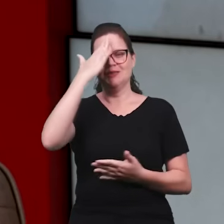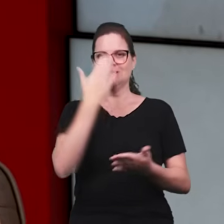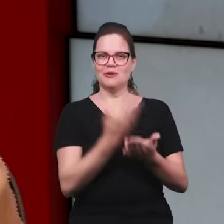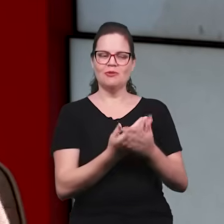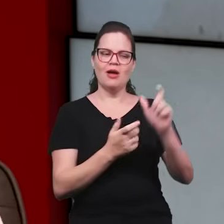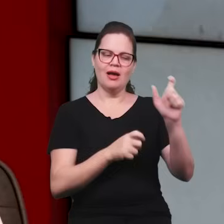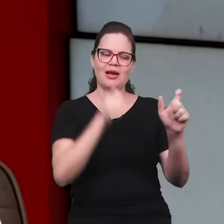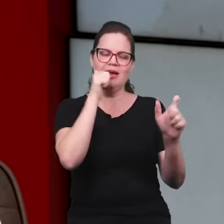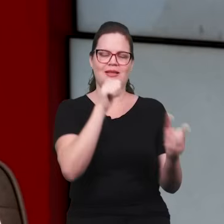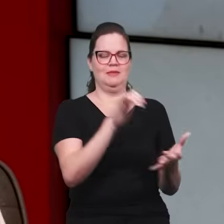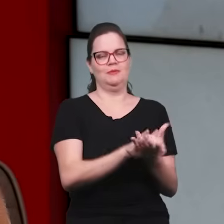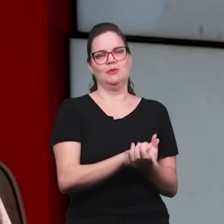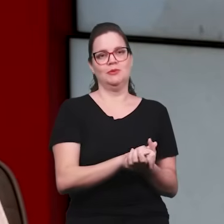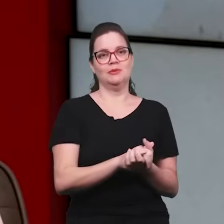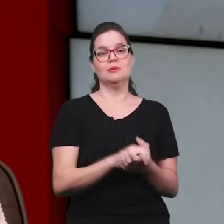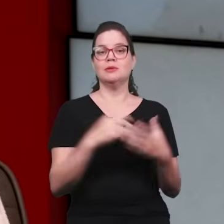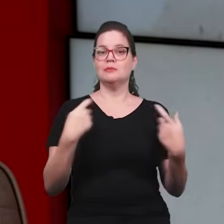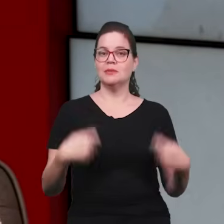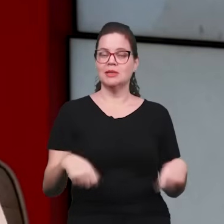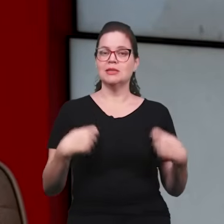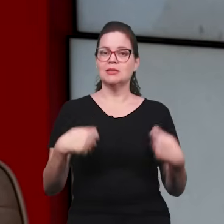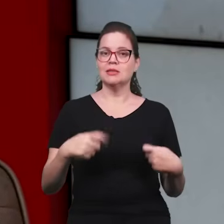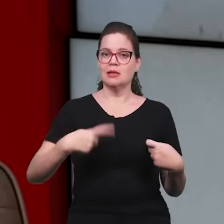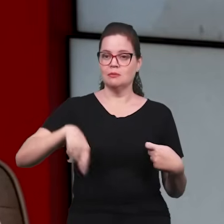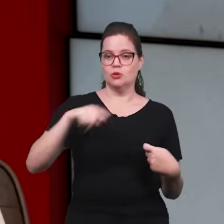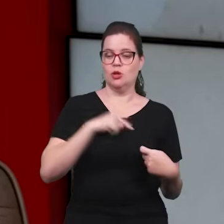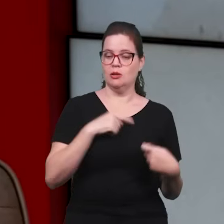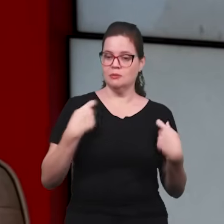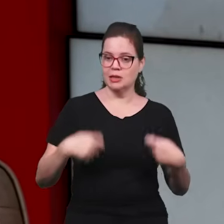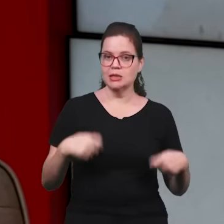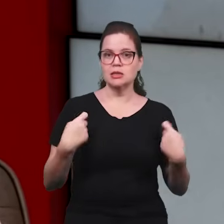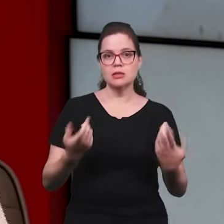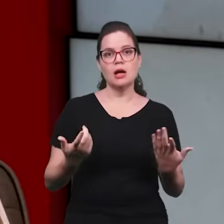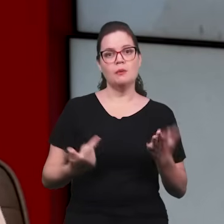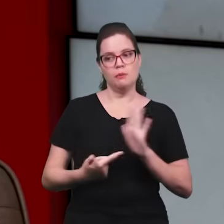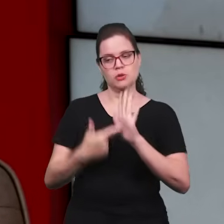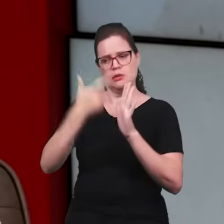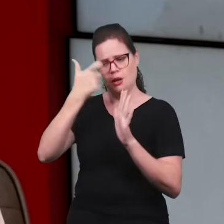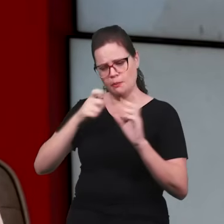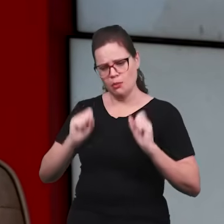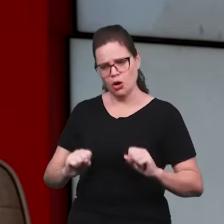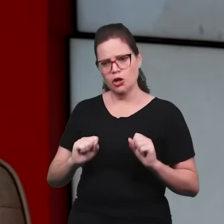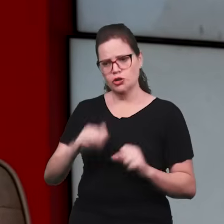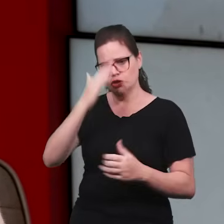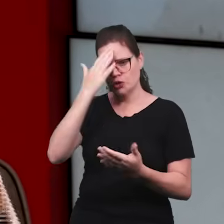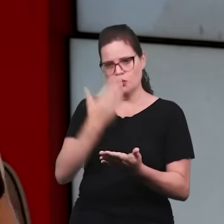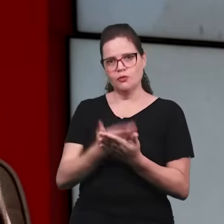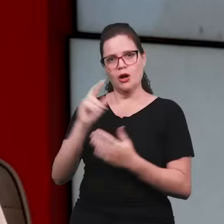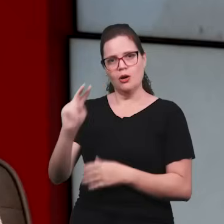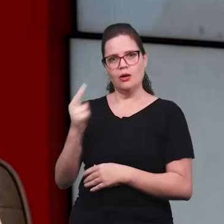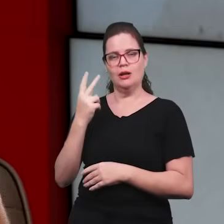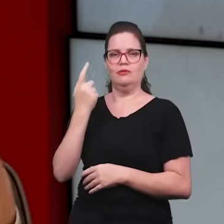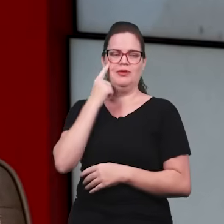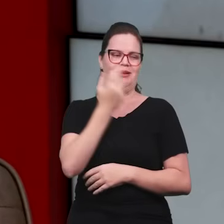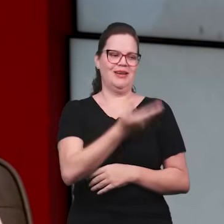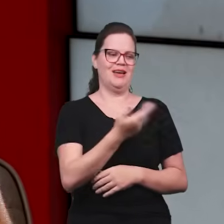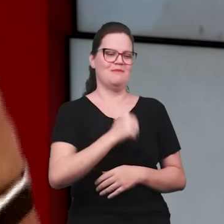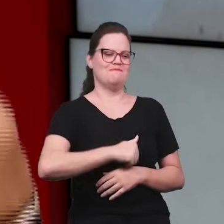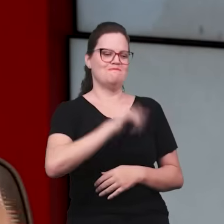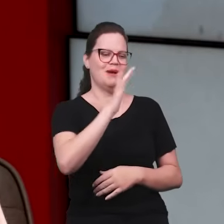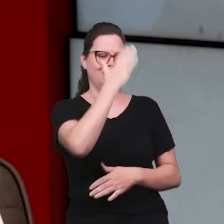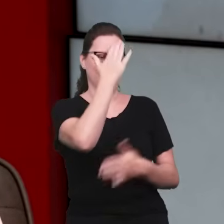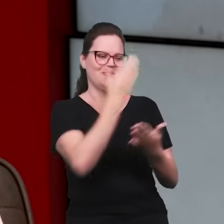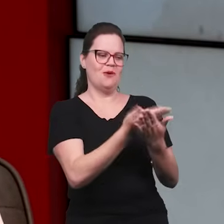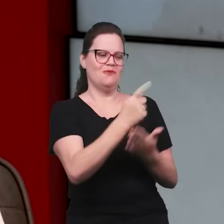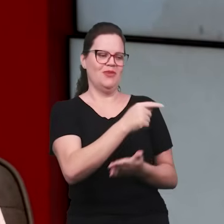confia, muitas vezes, é a esposa. E precisamos ter essa referência para eles. Nosso marido tem que olhar para nós e falar assim, a pessoa que eu mais confio